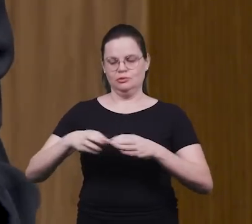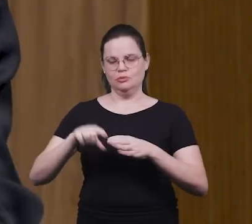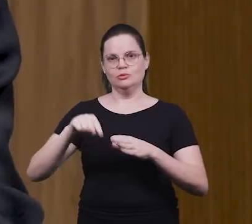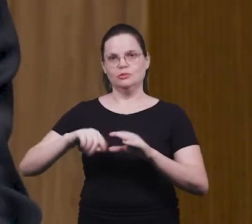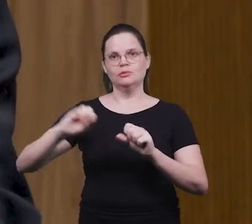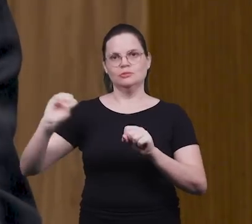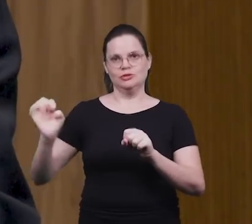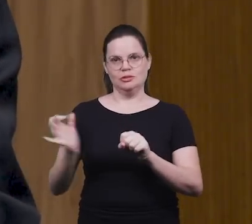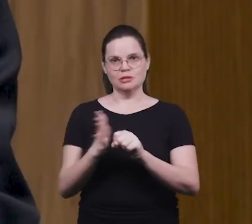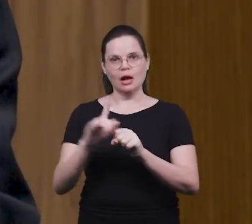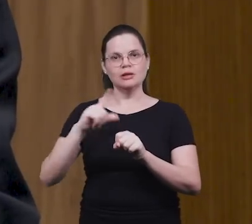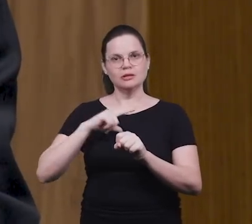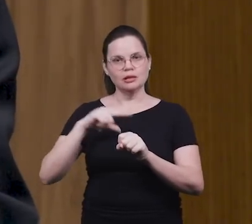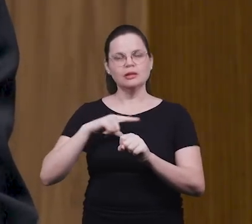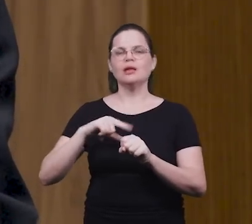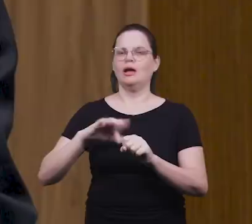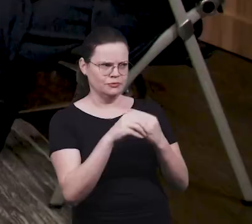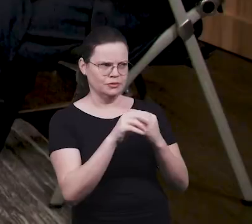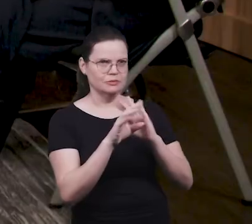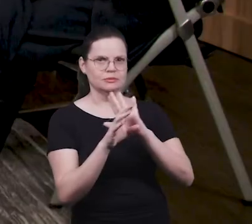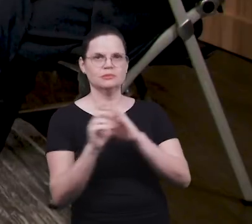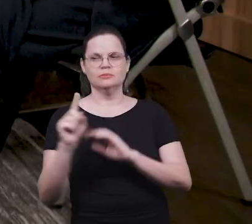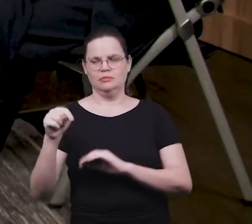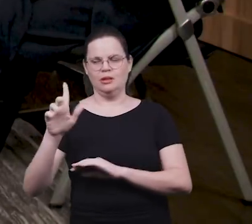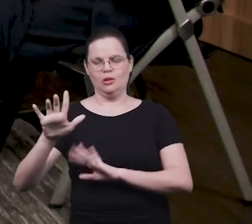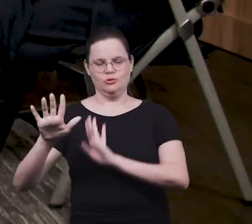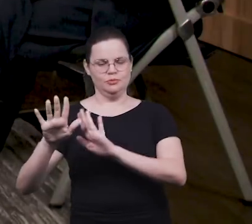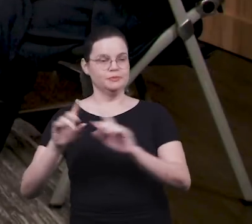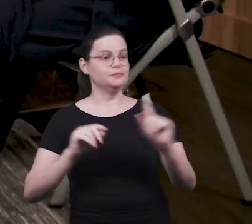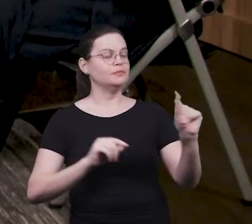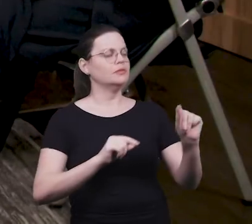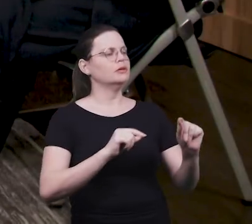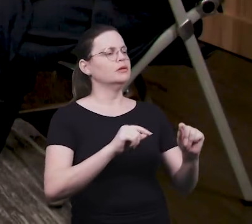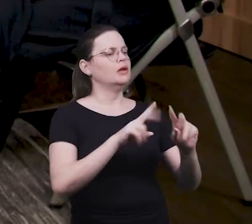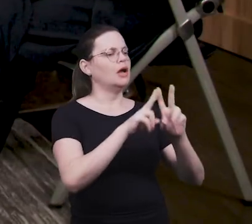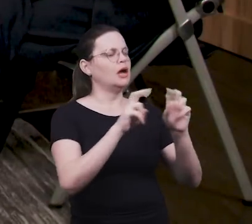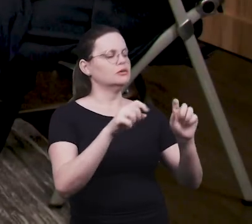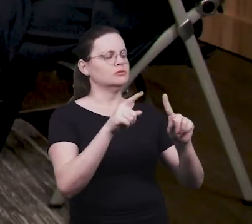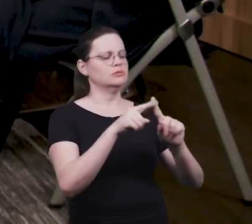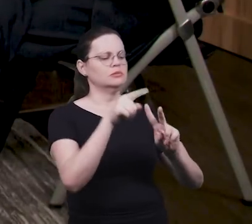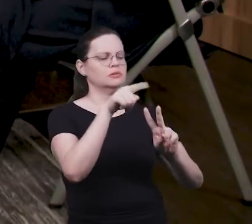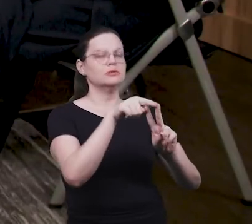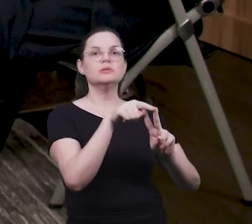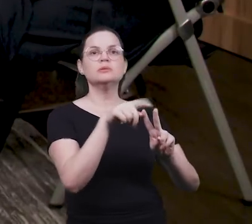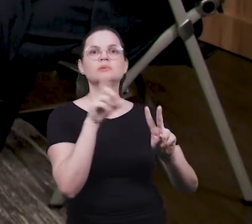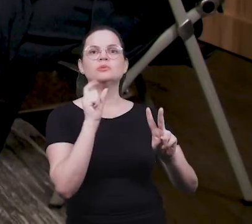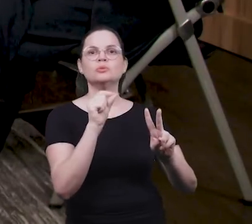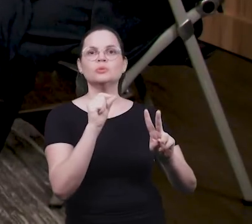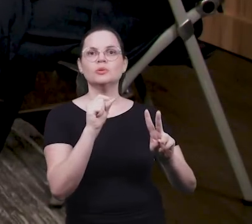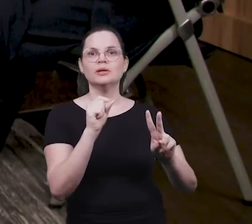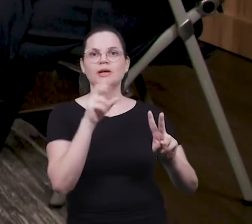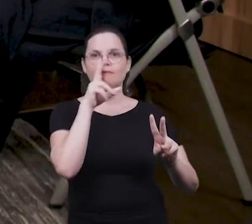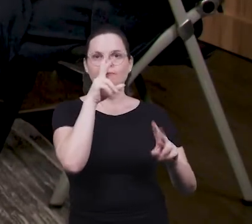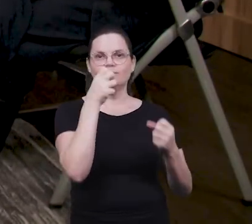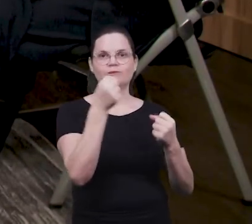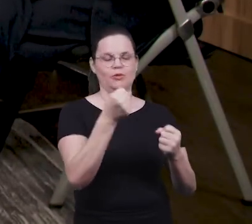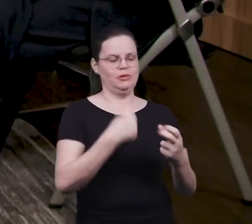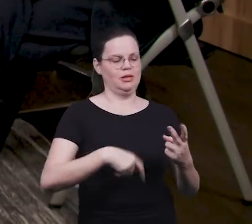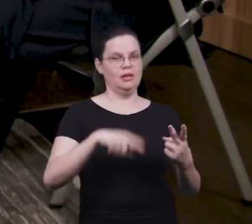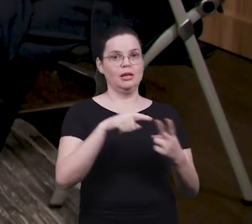na condição de remanescentes fiéis? Espírito de conselho, espírito de fortaleza e espírito de conhecimento ou revelação.